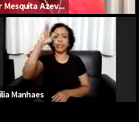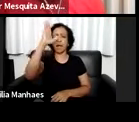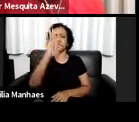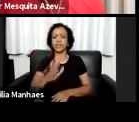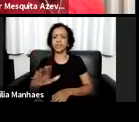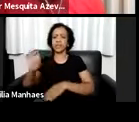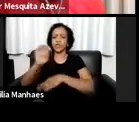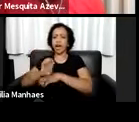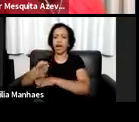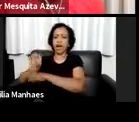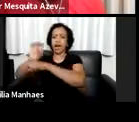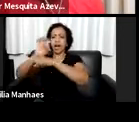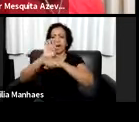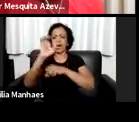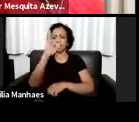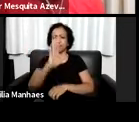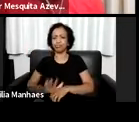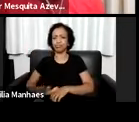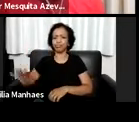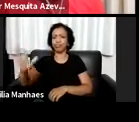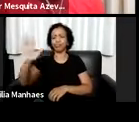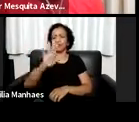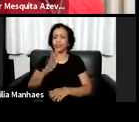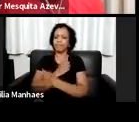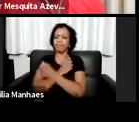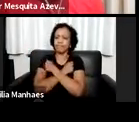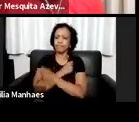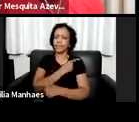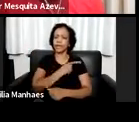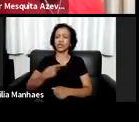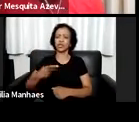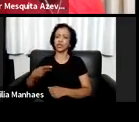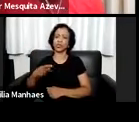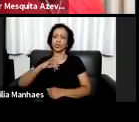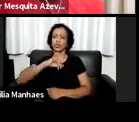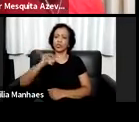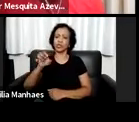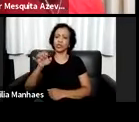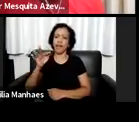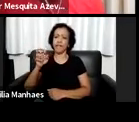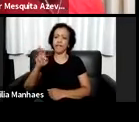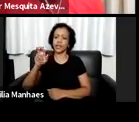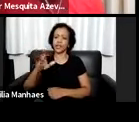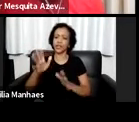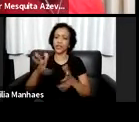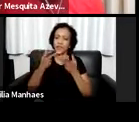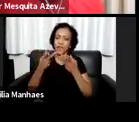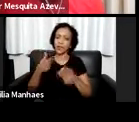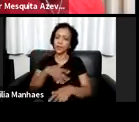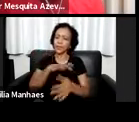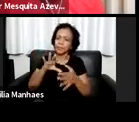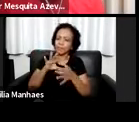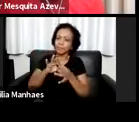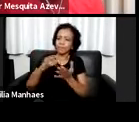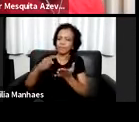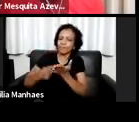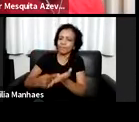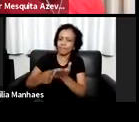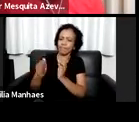Primeira de Imperatriz, um abraço, pastor Jefferson, para a turma de Imperatriz, que está, como diz o pastor Fabrício, garrada conosco